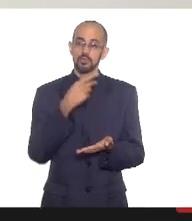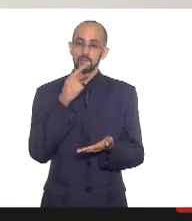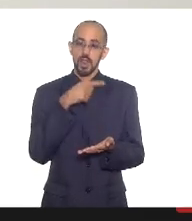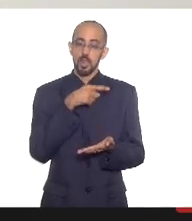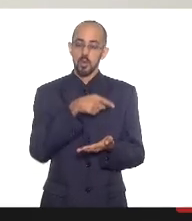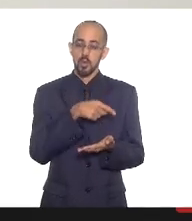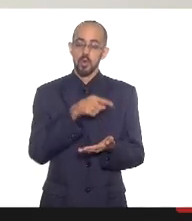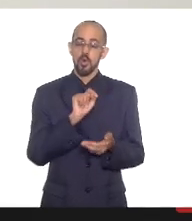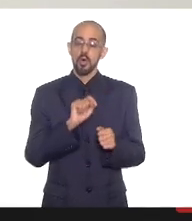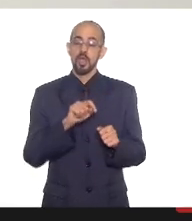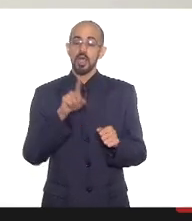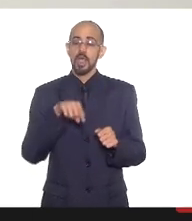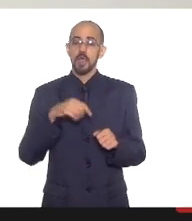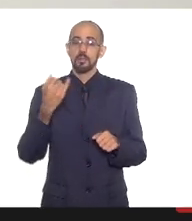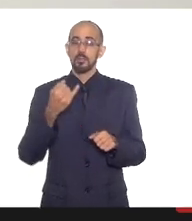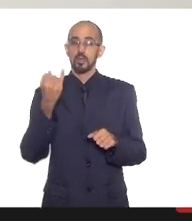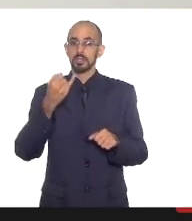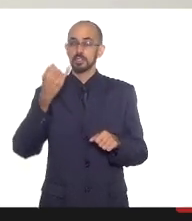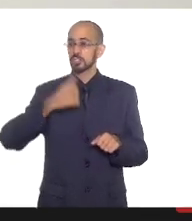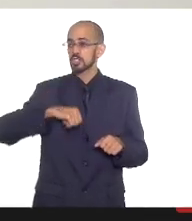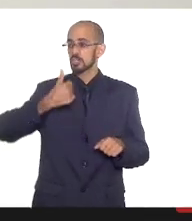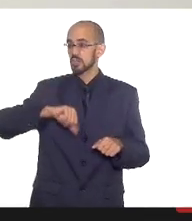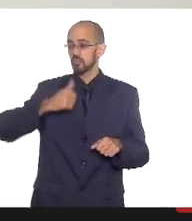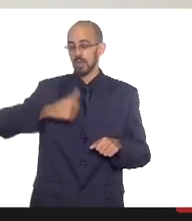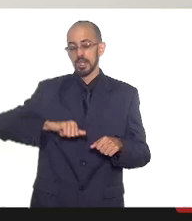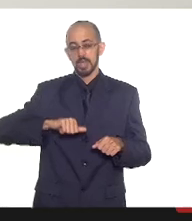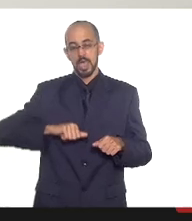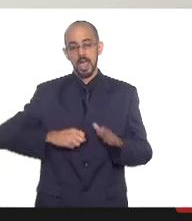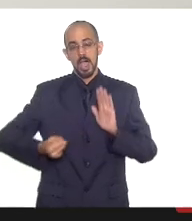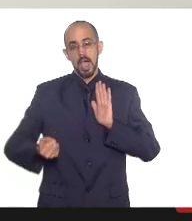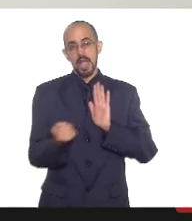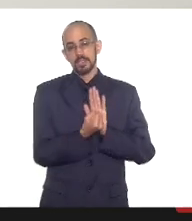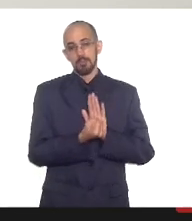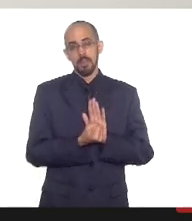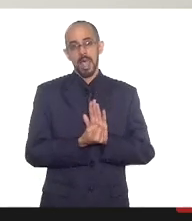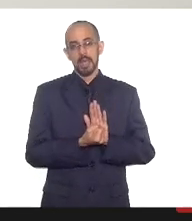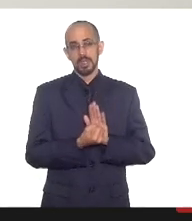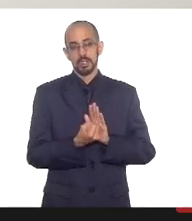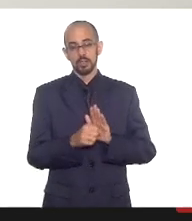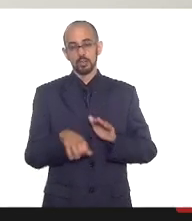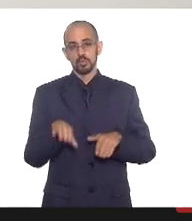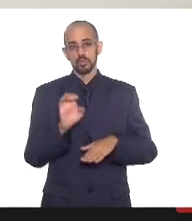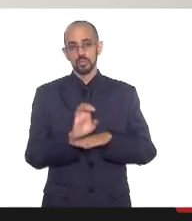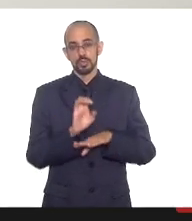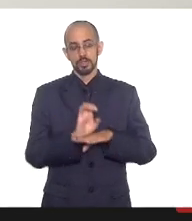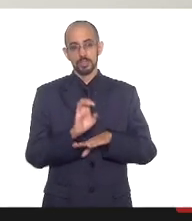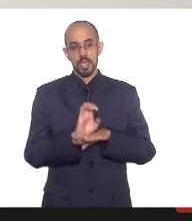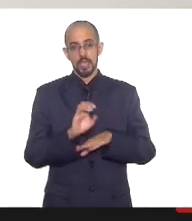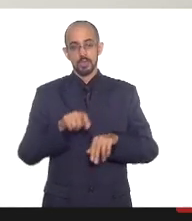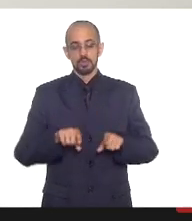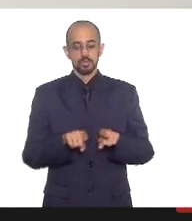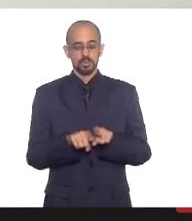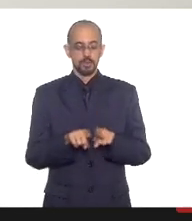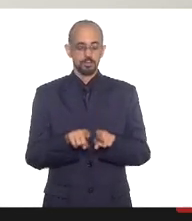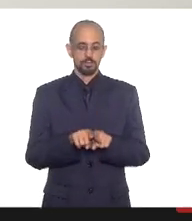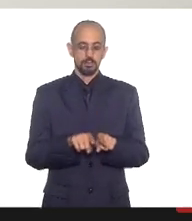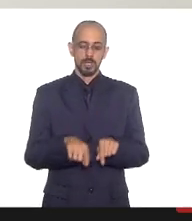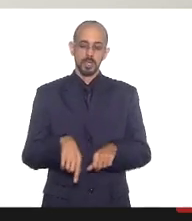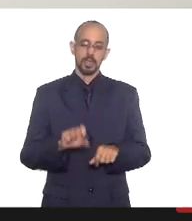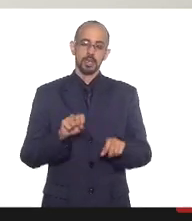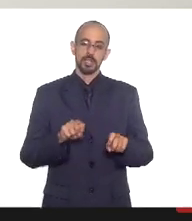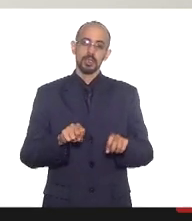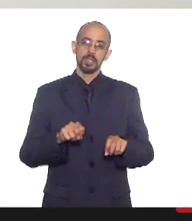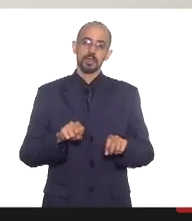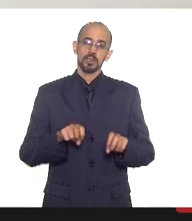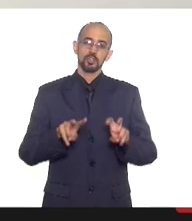representa a gente avaliar profundamente Impacto disso nos Estados mas tem abertura das pactuações nasce com